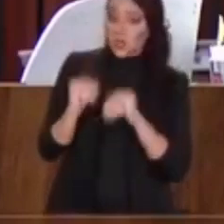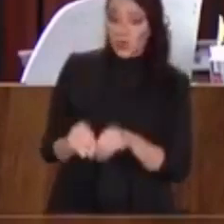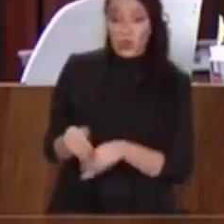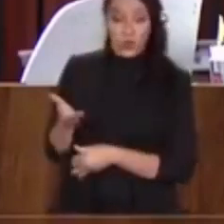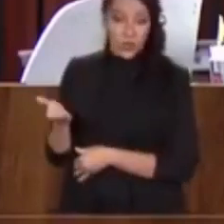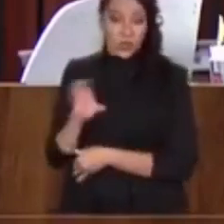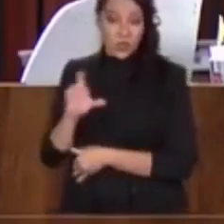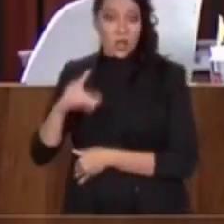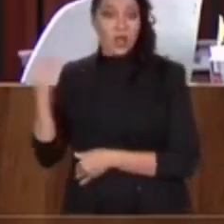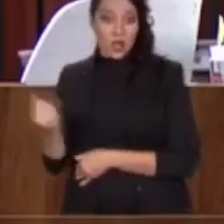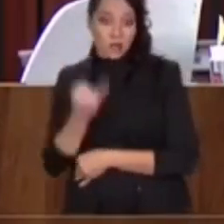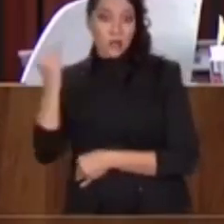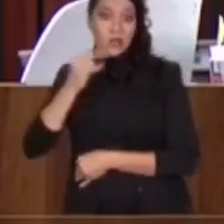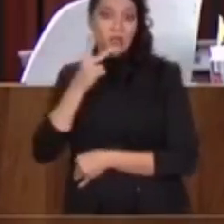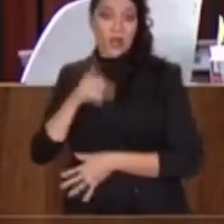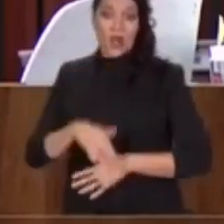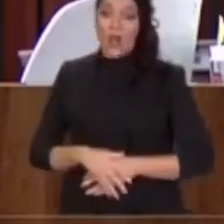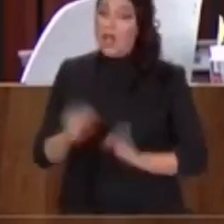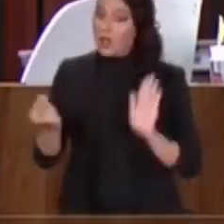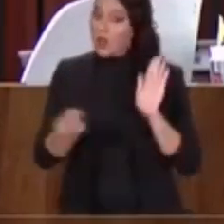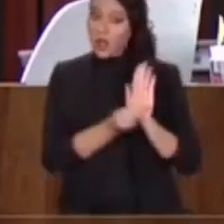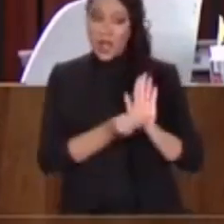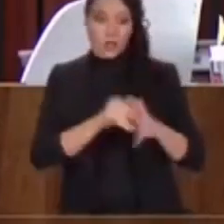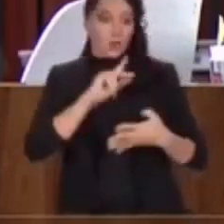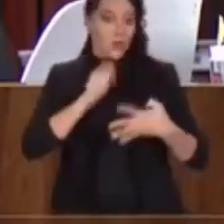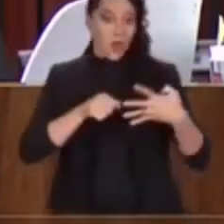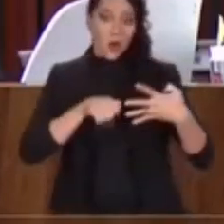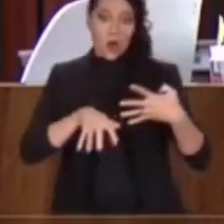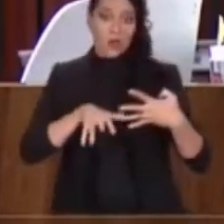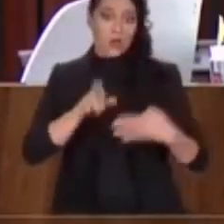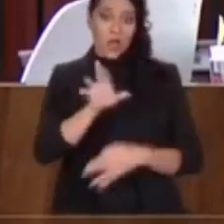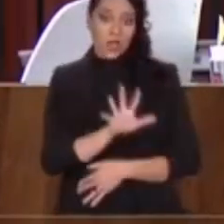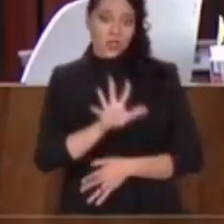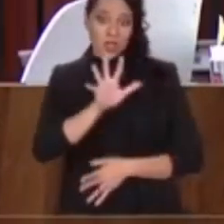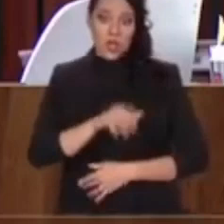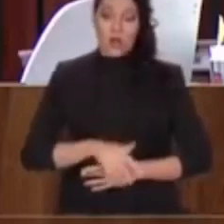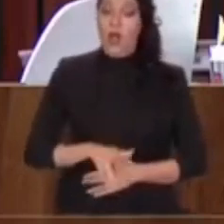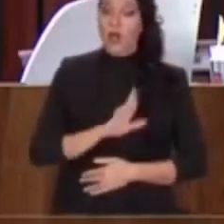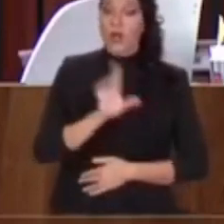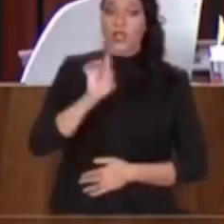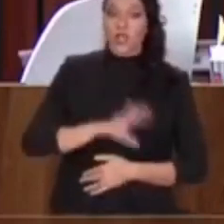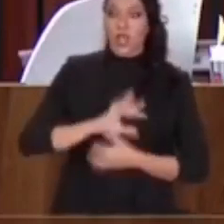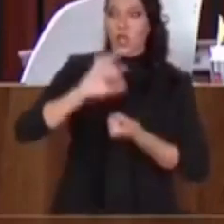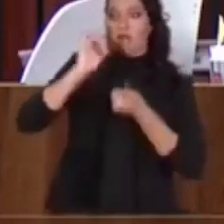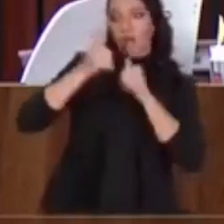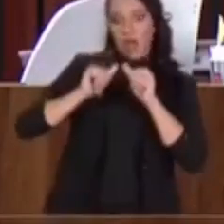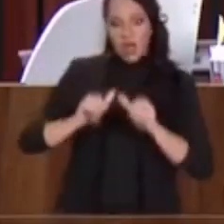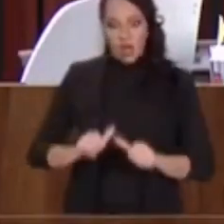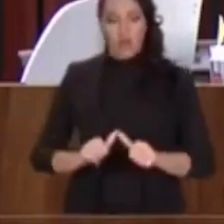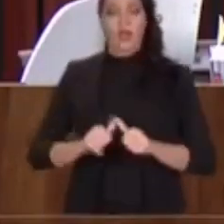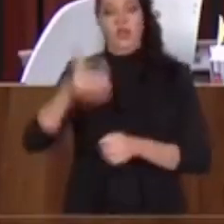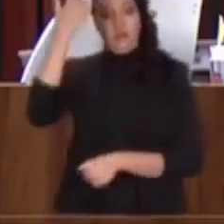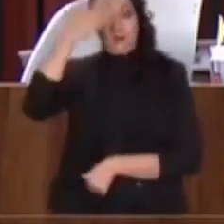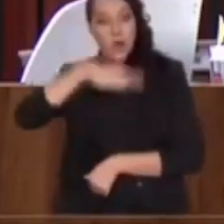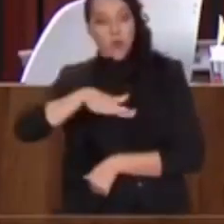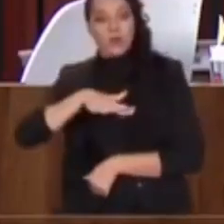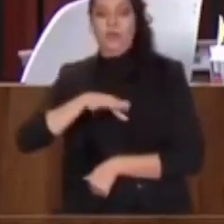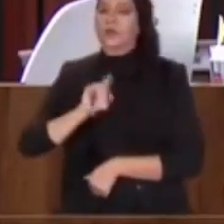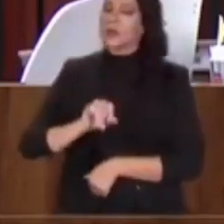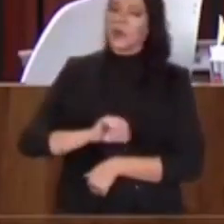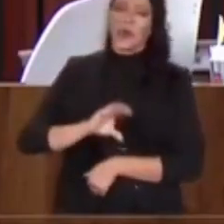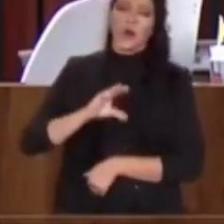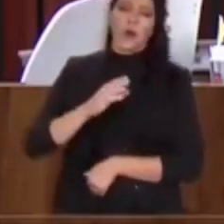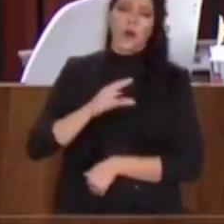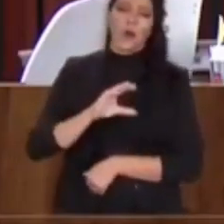é importante salientar consta no acórdão Regional então nós estamos saindo aqui Uma valoração é de provas o próprio